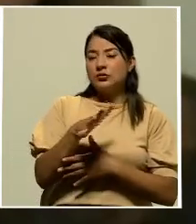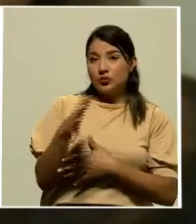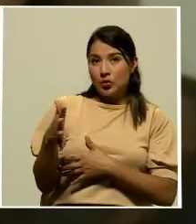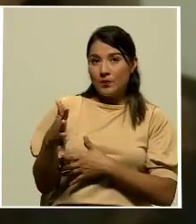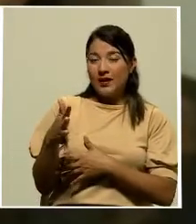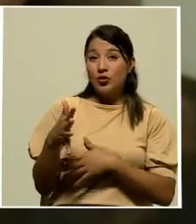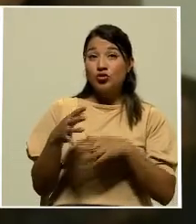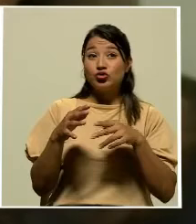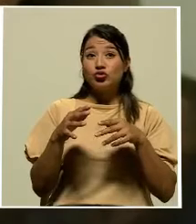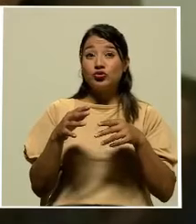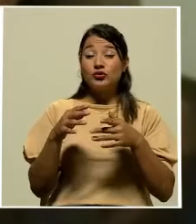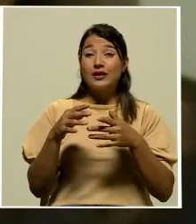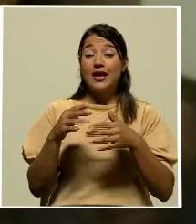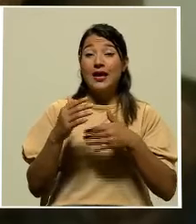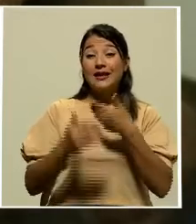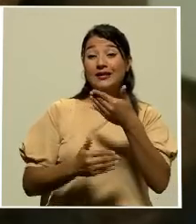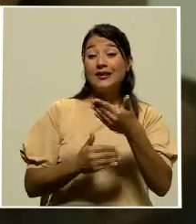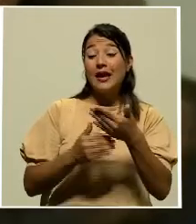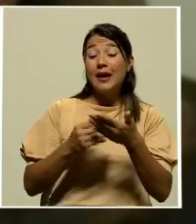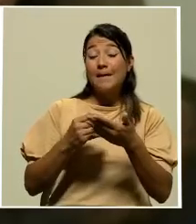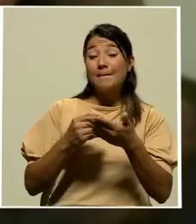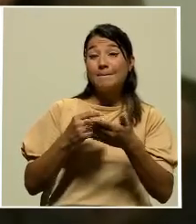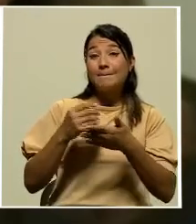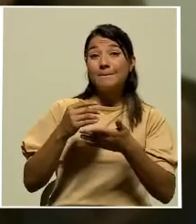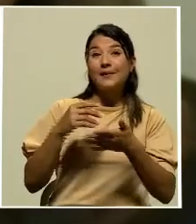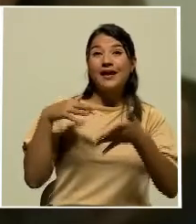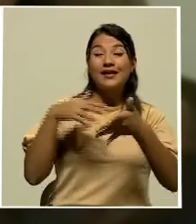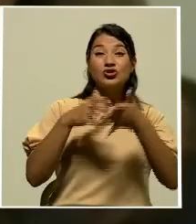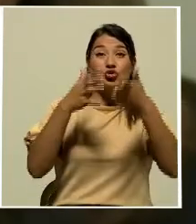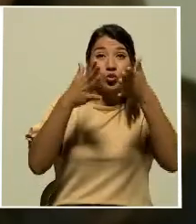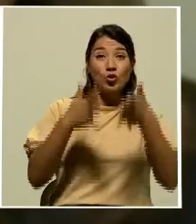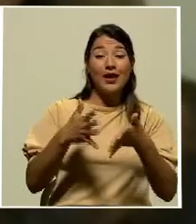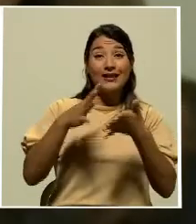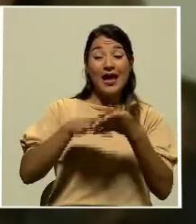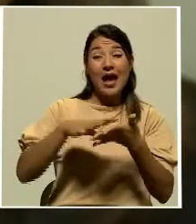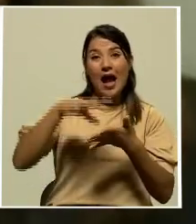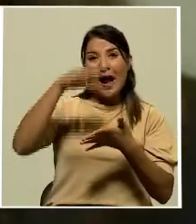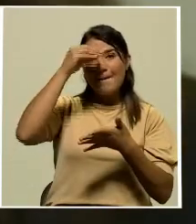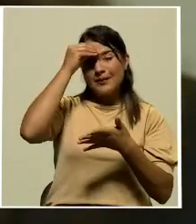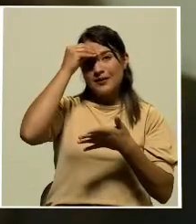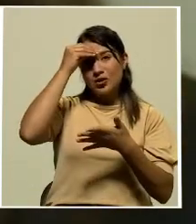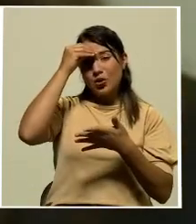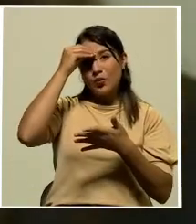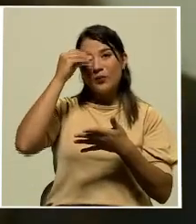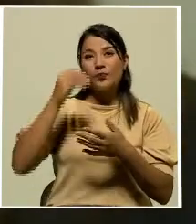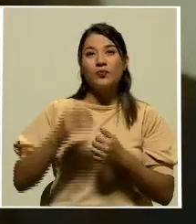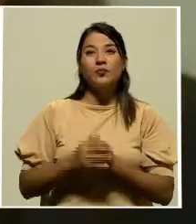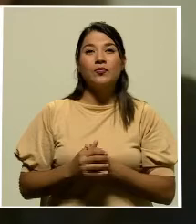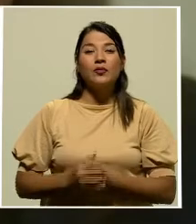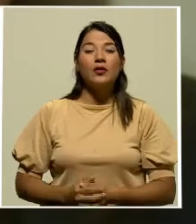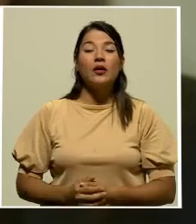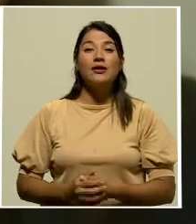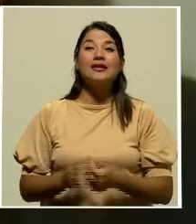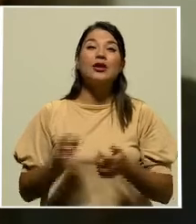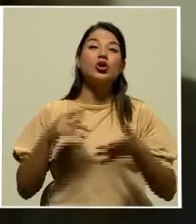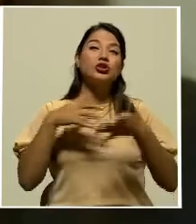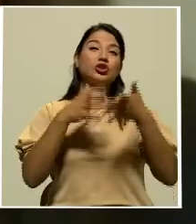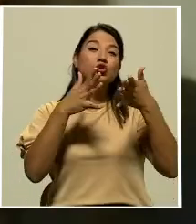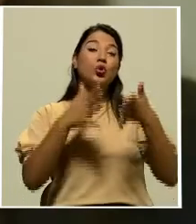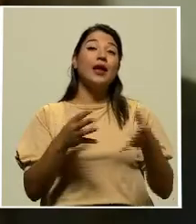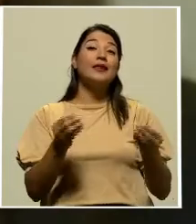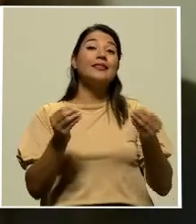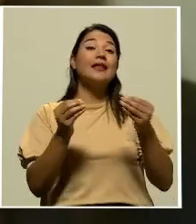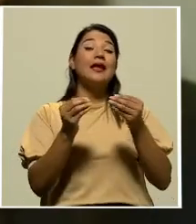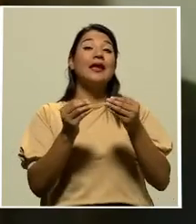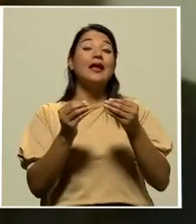los aprendizajes de los estudiantes del quintil de ingresos más altos, o sea, los más ricos, reduce en